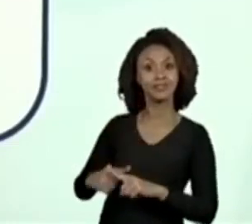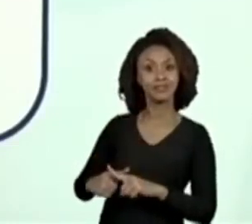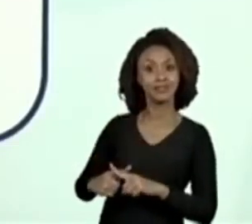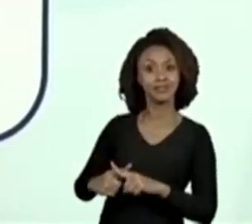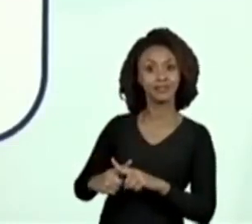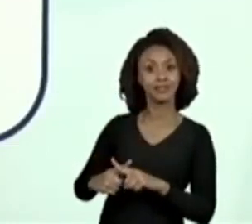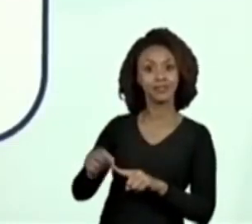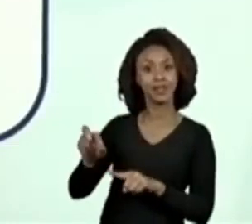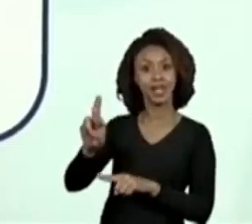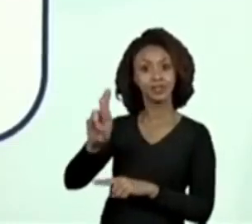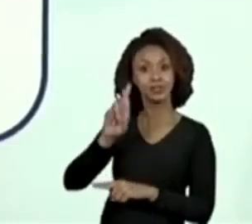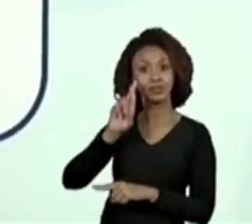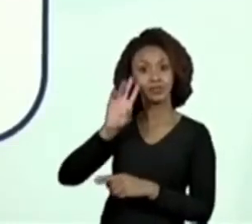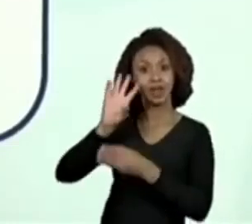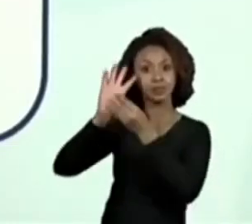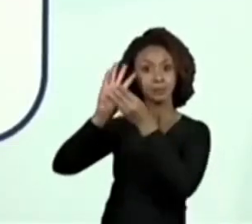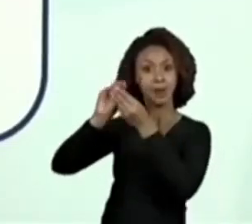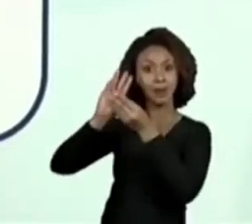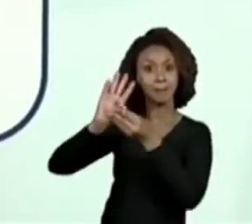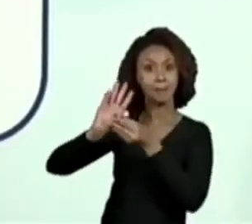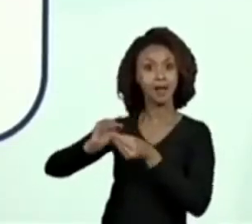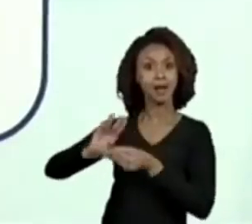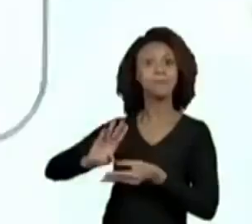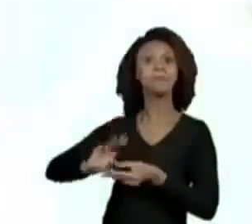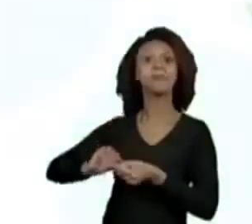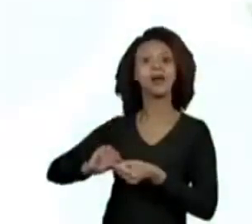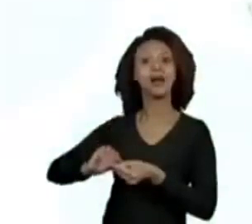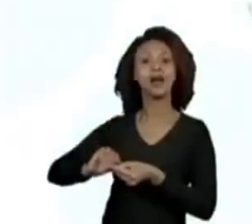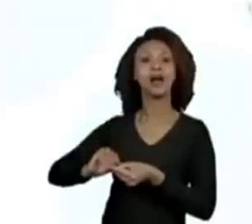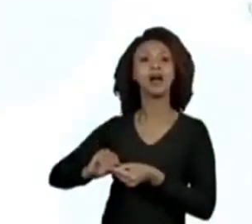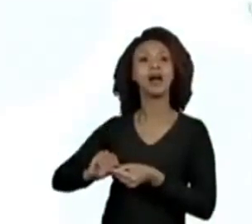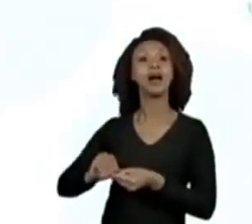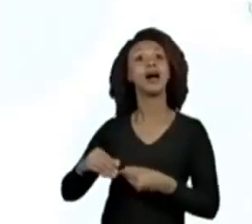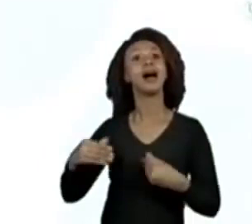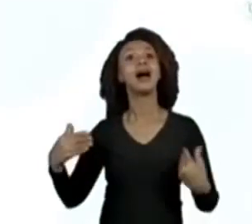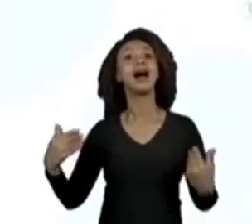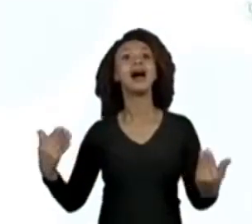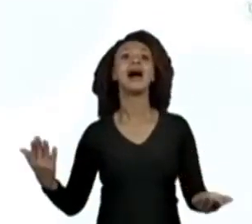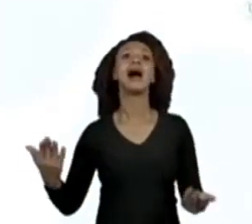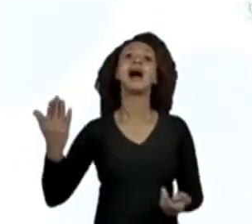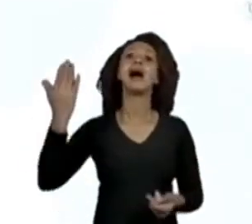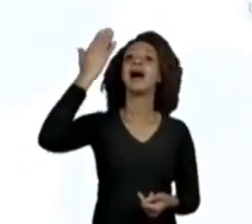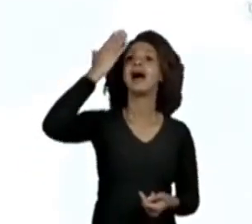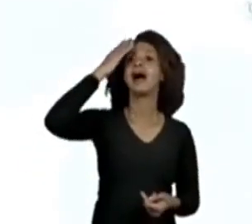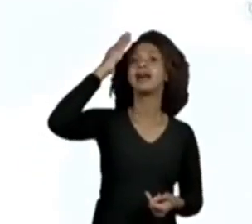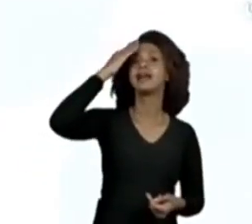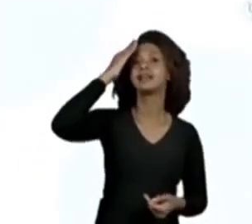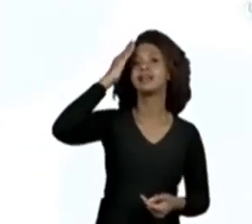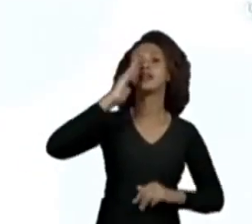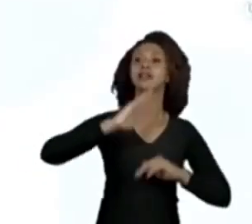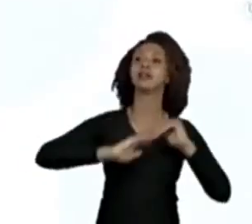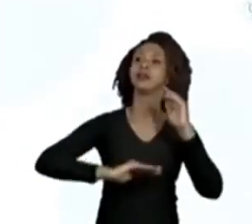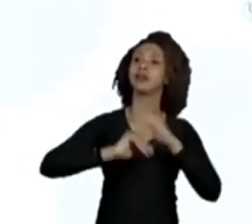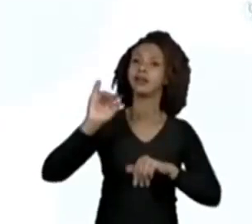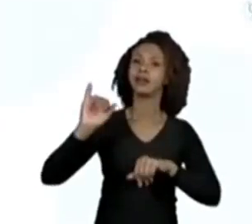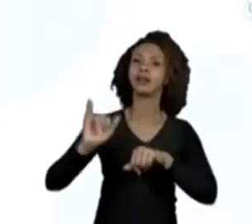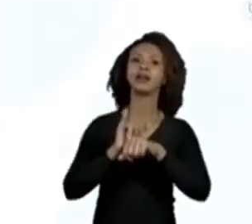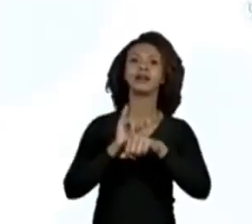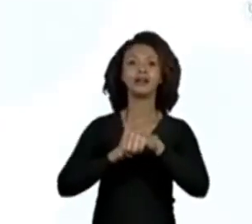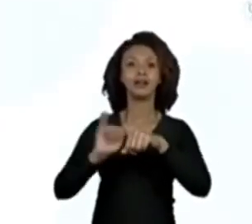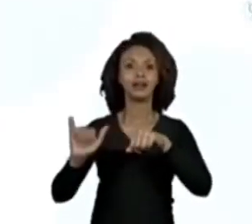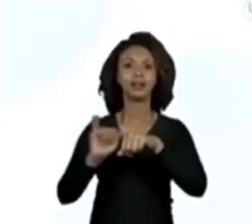E aí nós vamos entender lá o que a gente foi fazendo. A forma